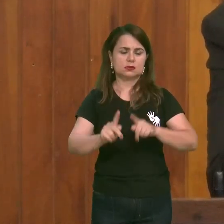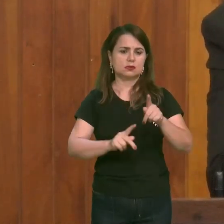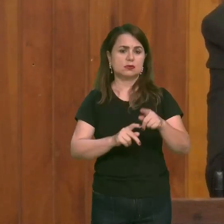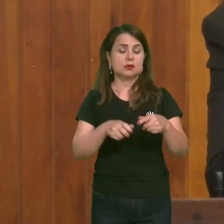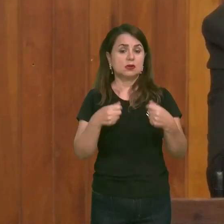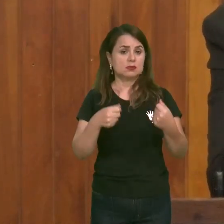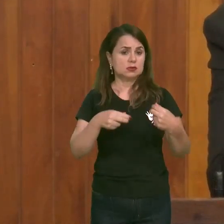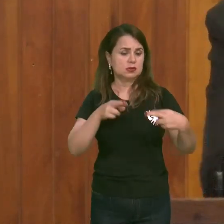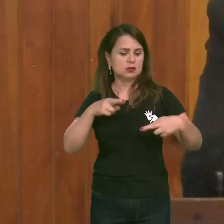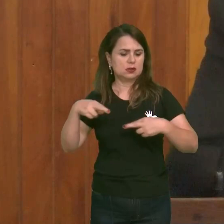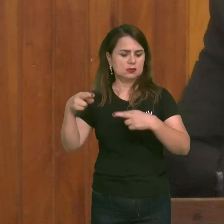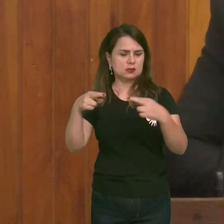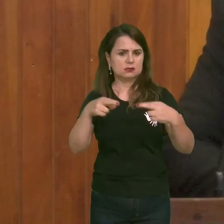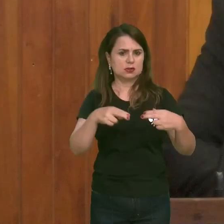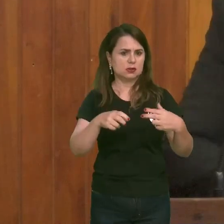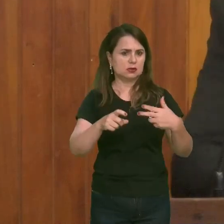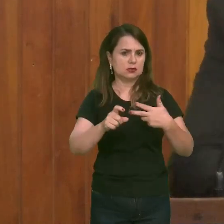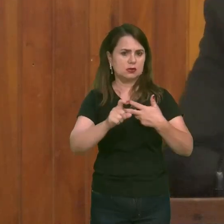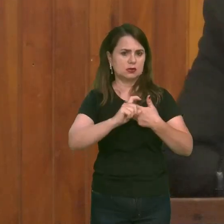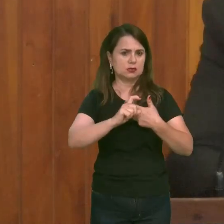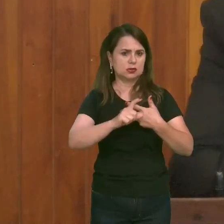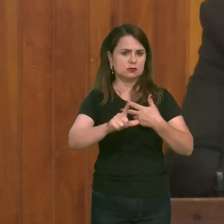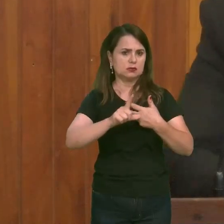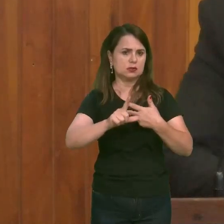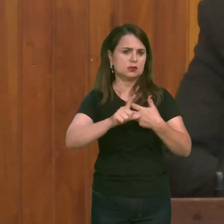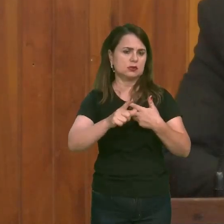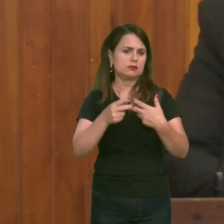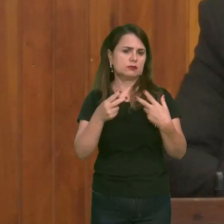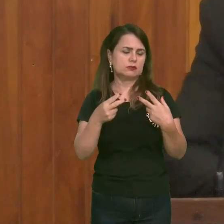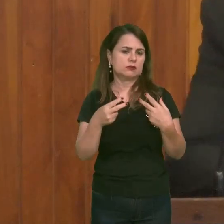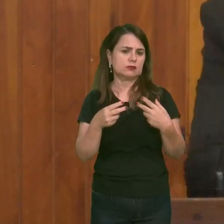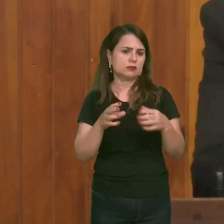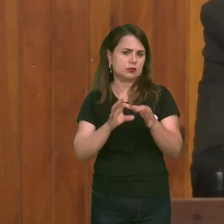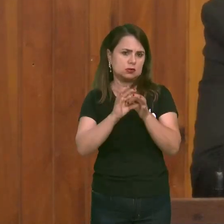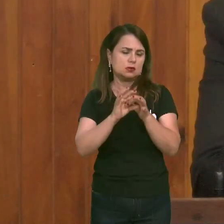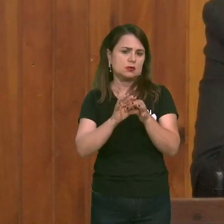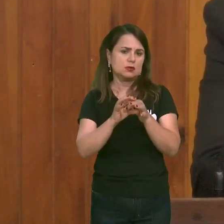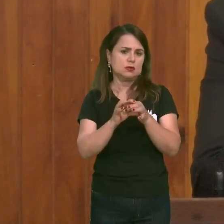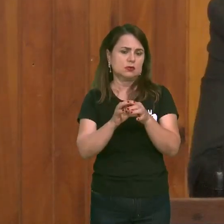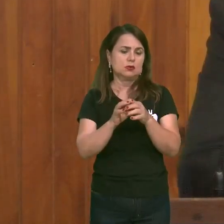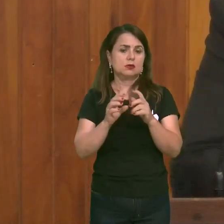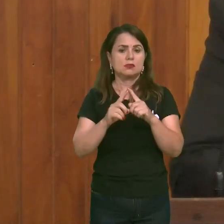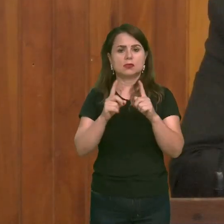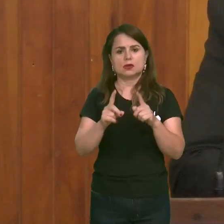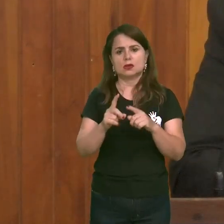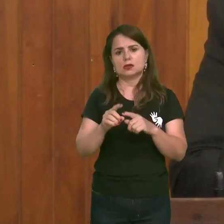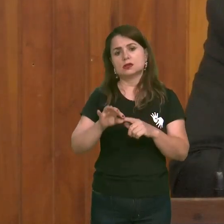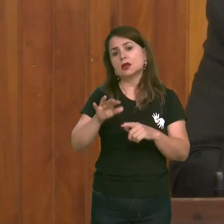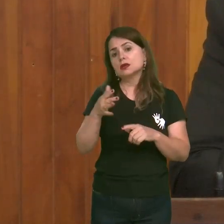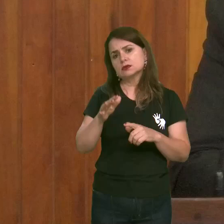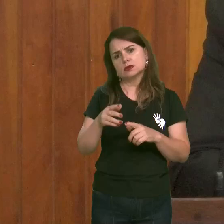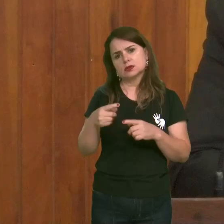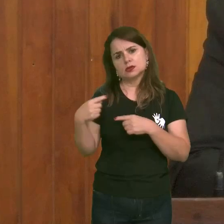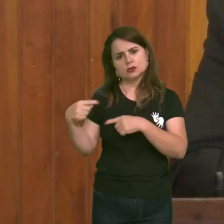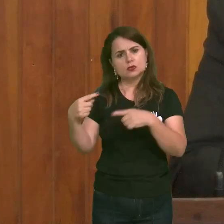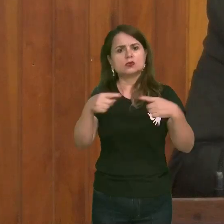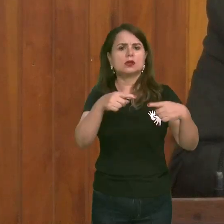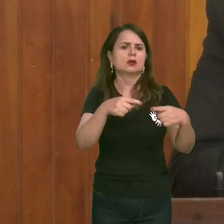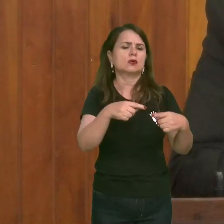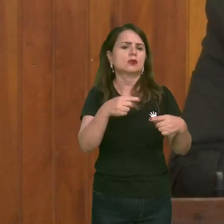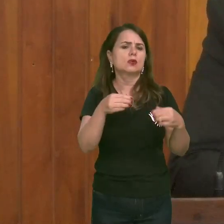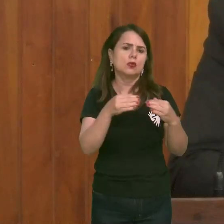ele poder executivo e Poder Legislativo só que a gente vai debater ideias posições um colega vai concordar outro não vai concordar